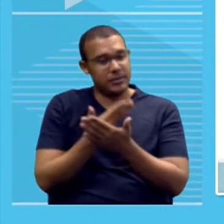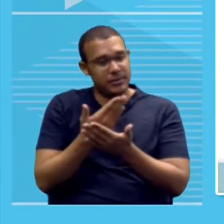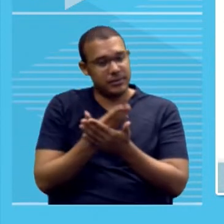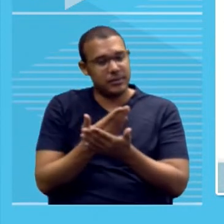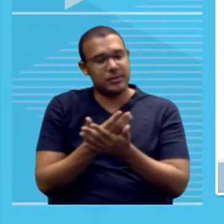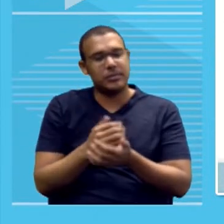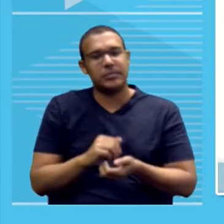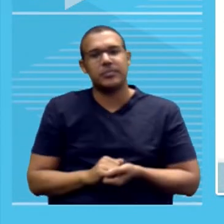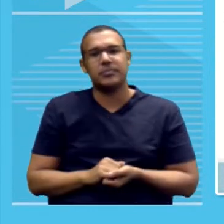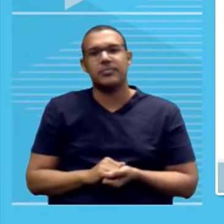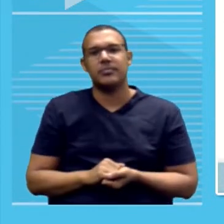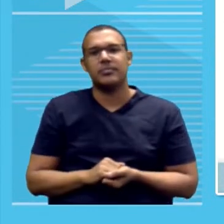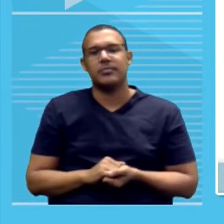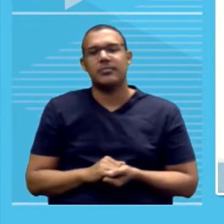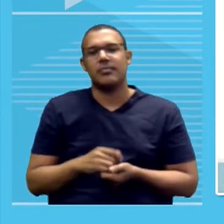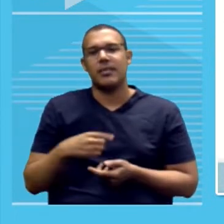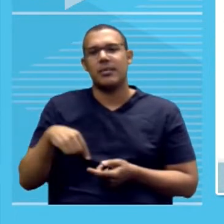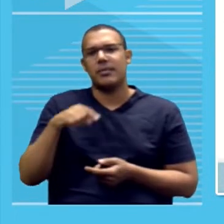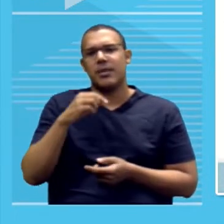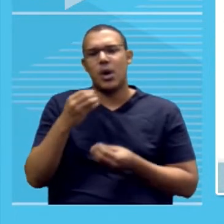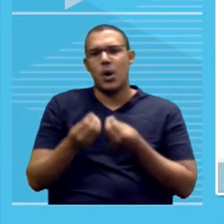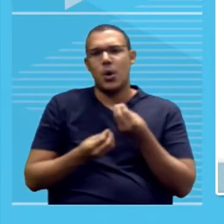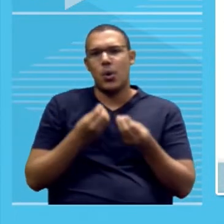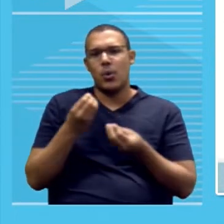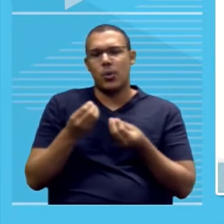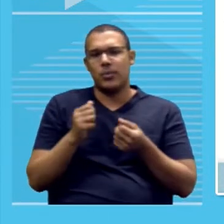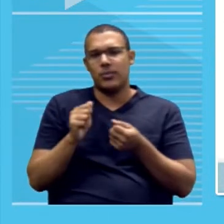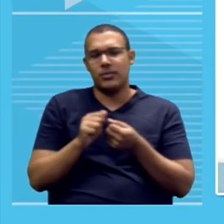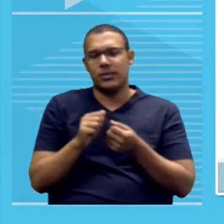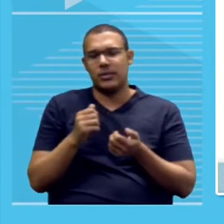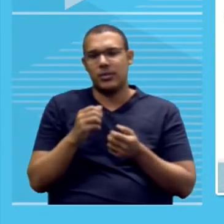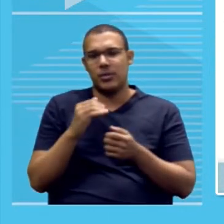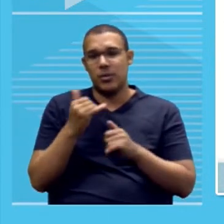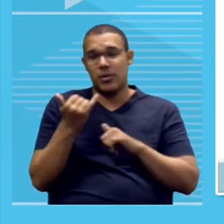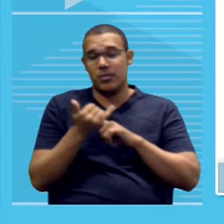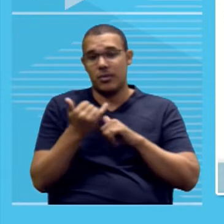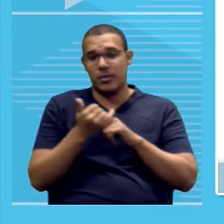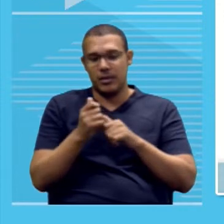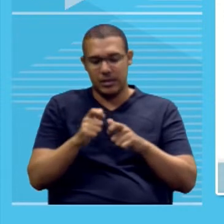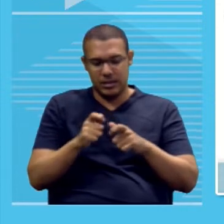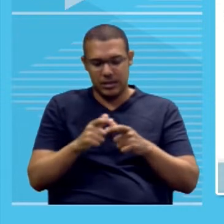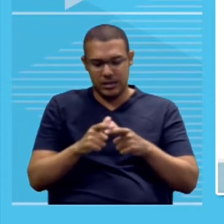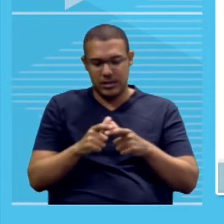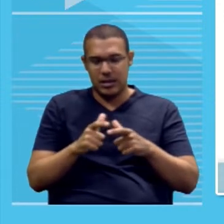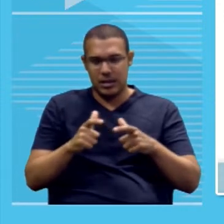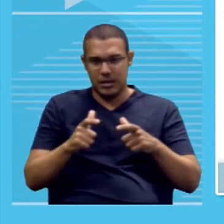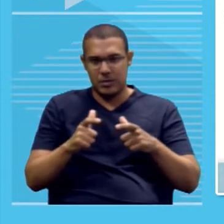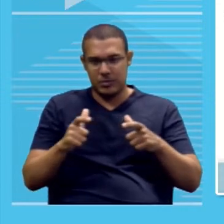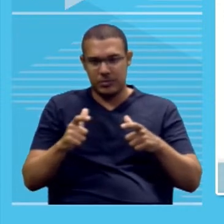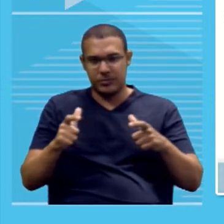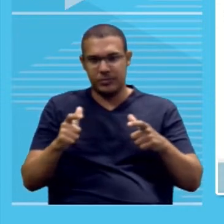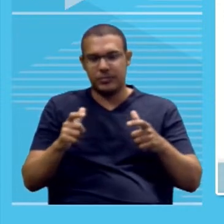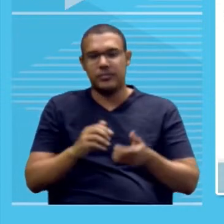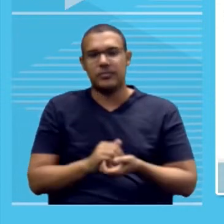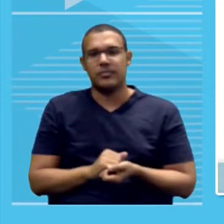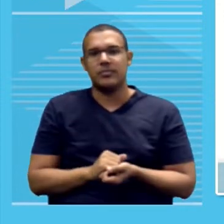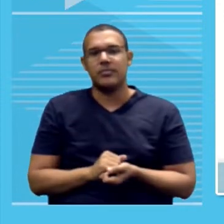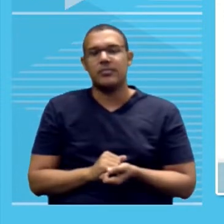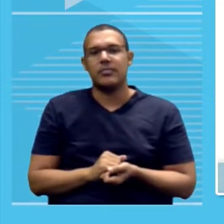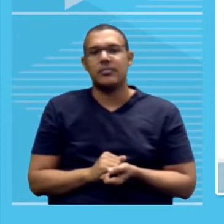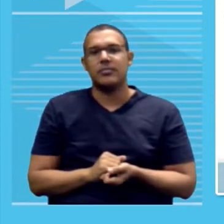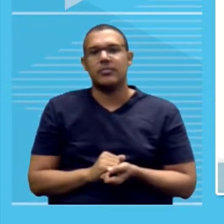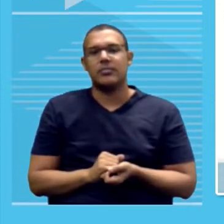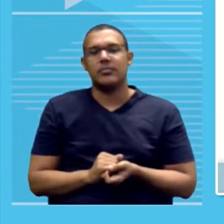E aí, para você ter uma ideia de como funciona isso, todo metal, quando ele é aquecido, ele dilata, ou seja, ele cresce. O metal, quando é aquecido,